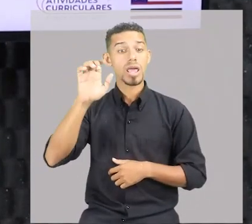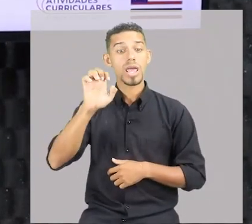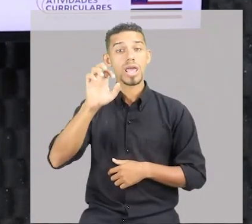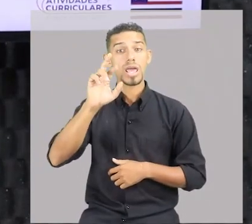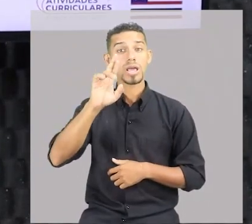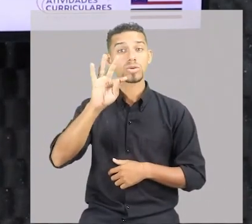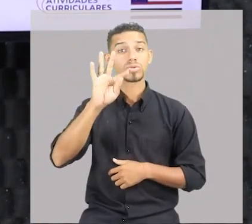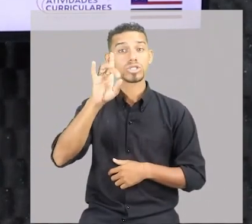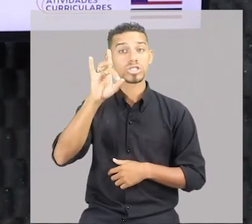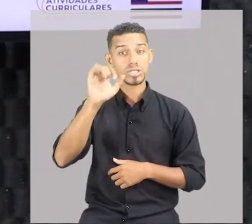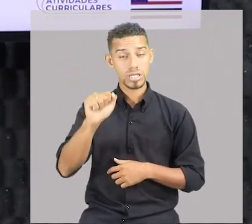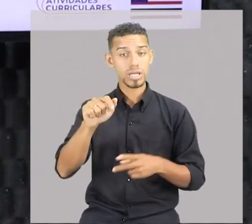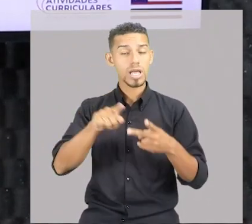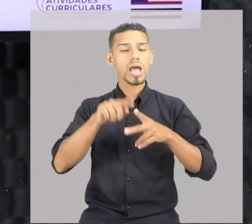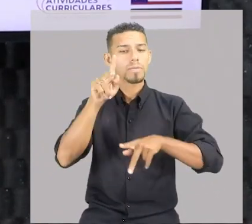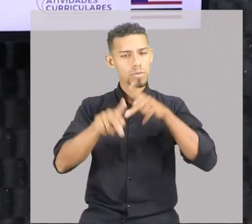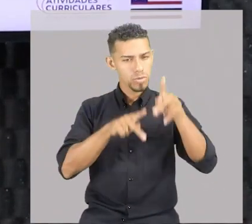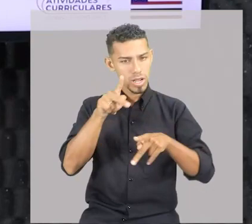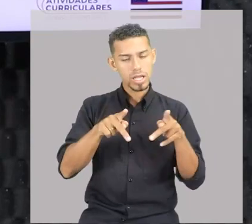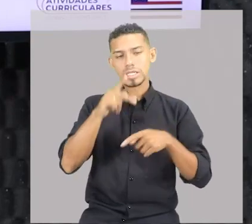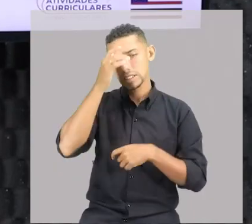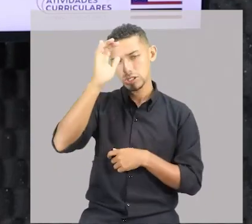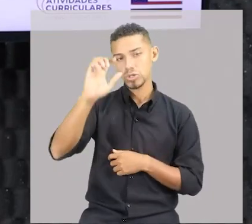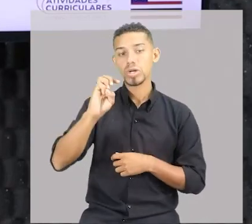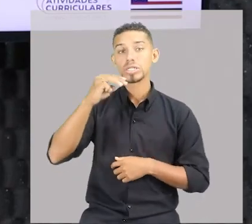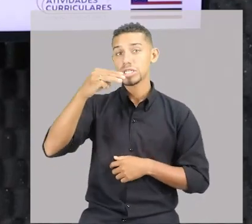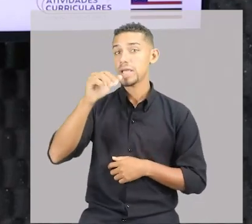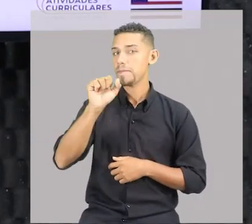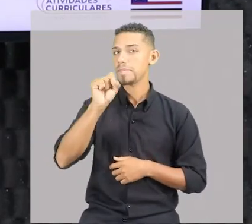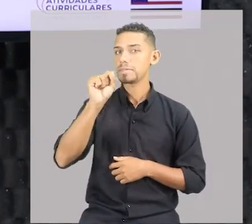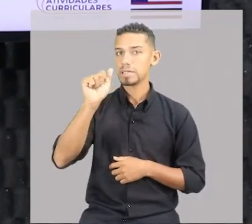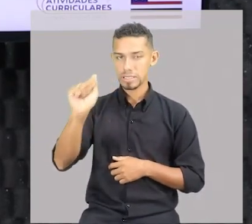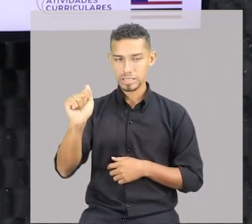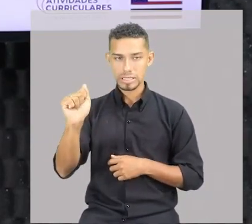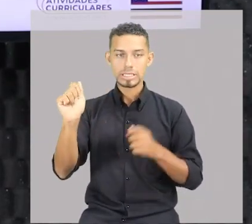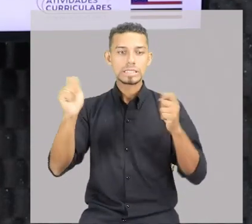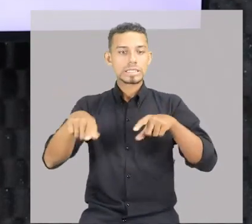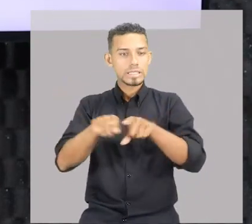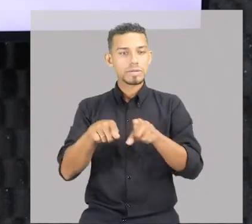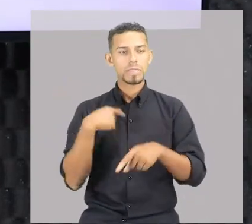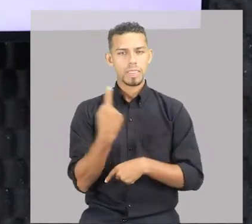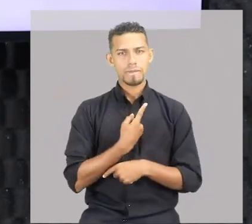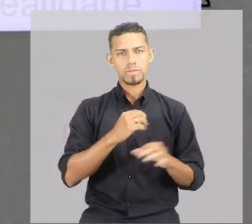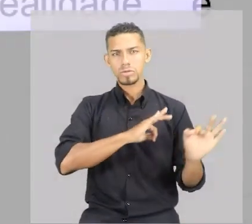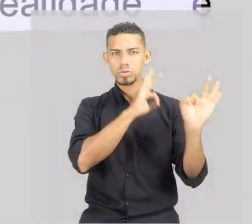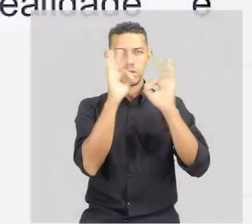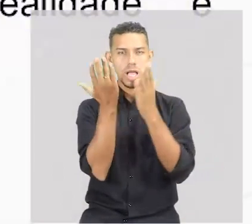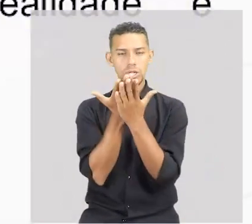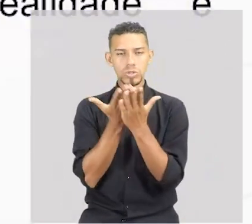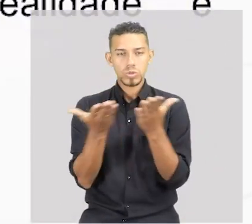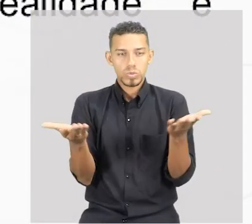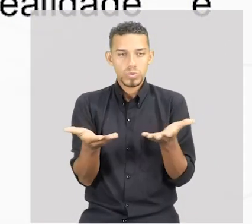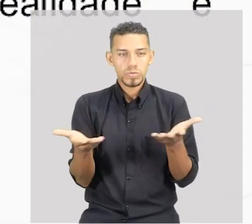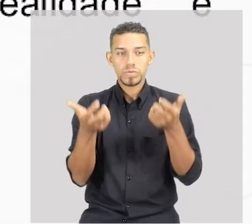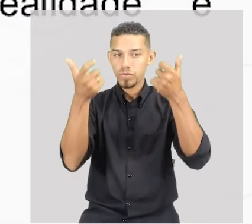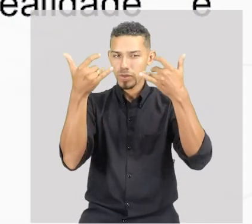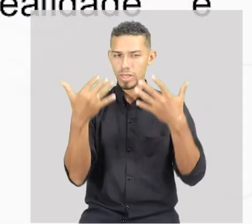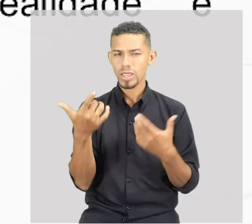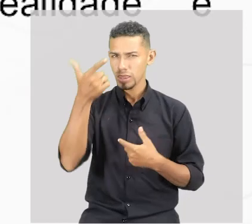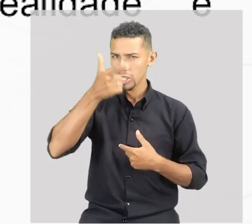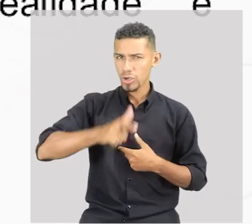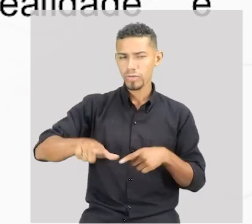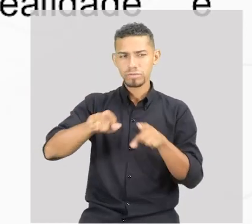a cultura popular e também a cultura de massa. Então acompanha aí comigo, vamos começar a nossa aula de hoje falando sobre,